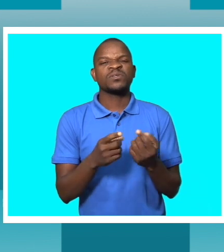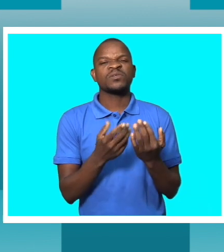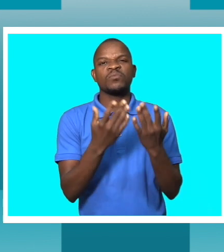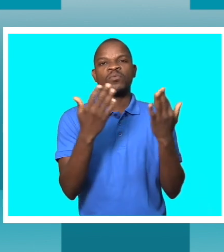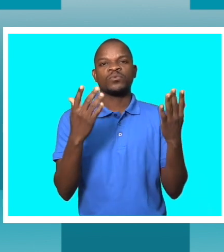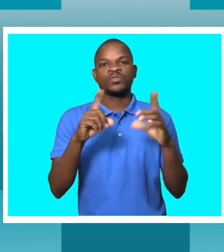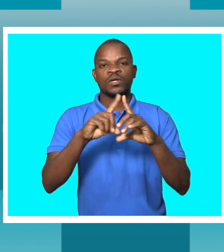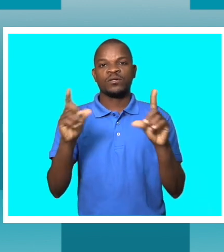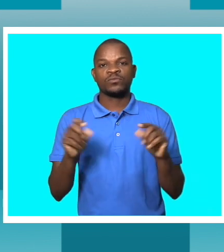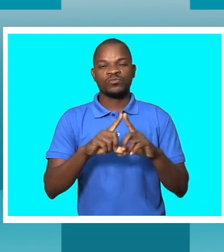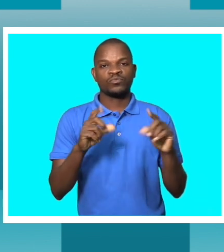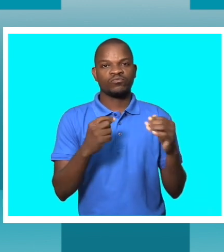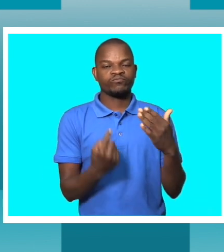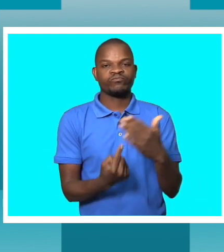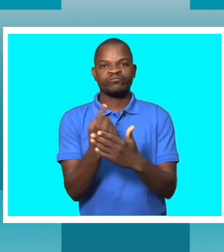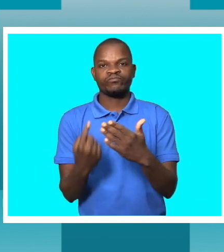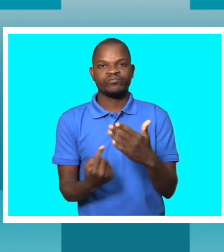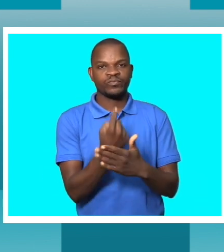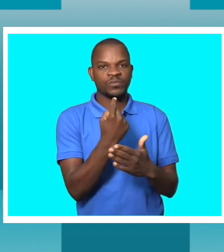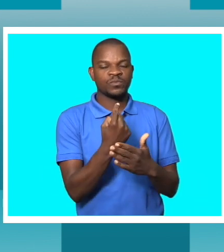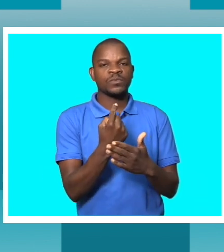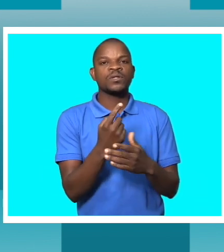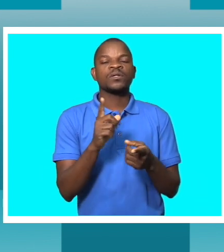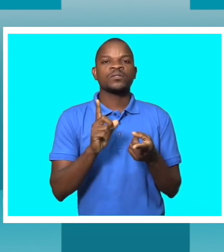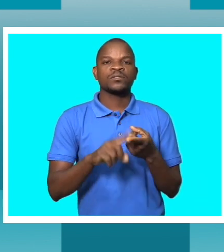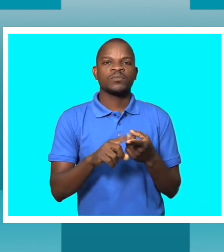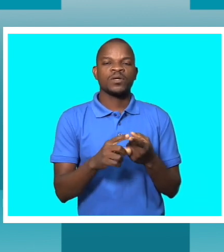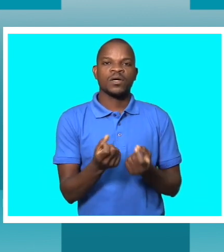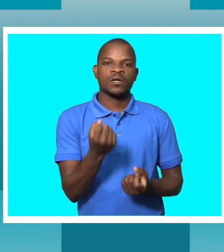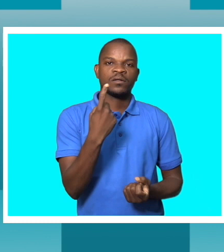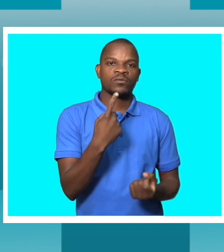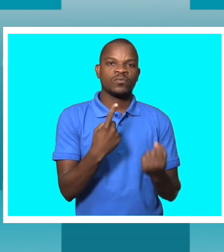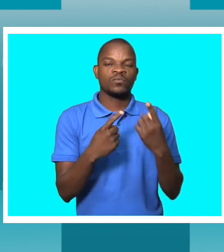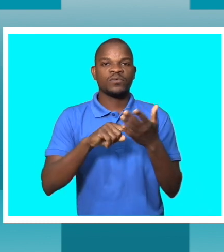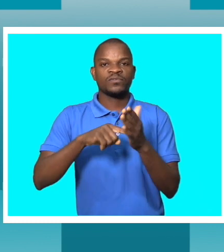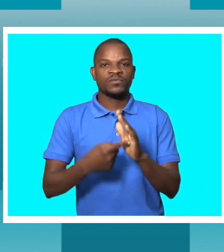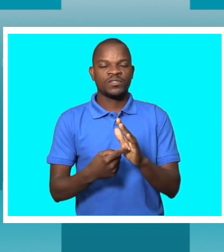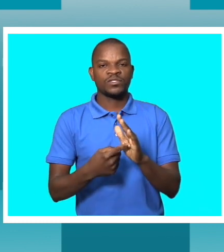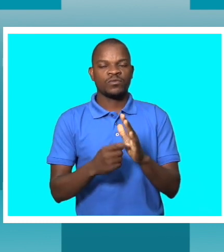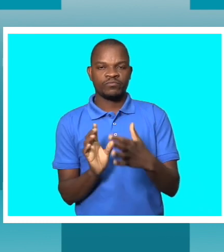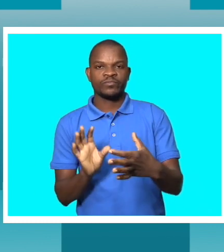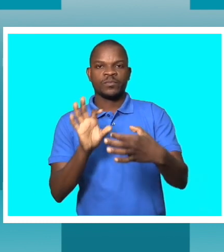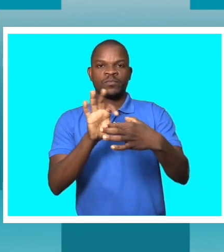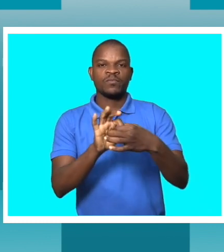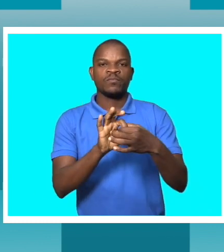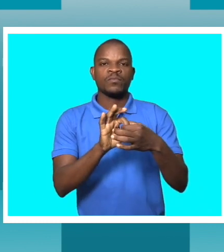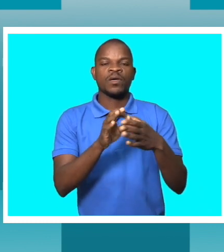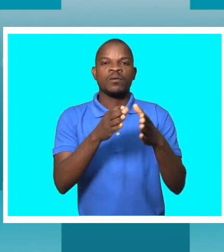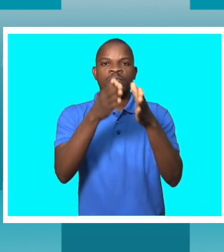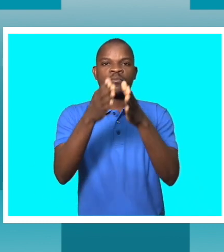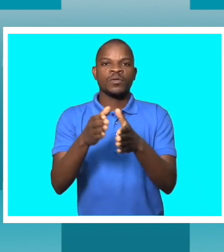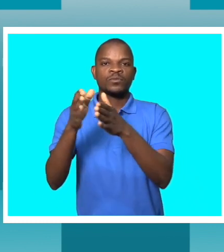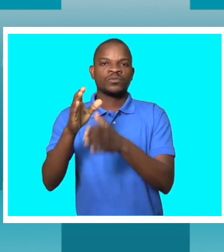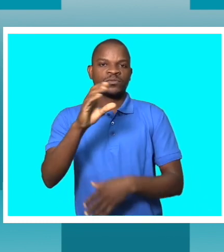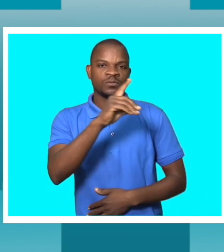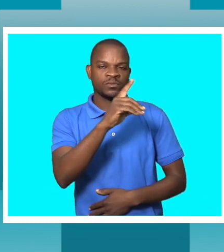São muitos casos que, de vezes sem conta, relacionados com pessoas com